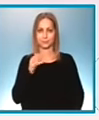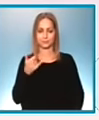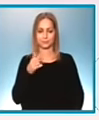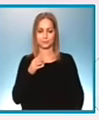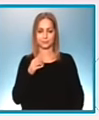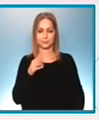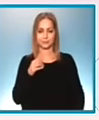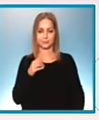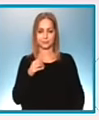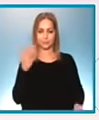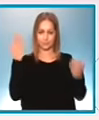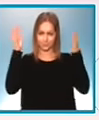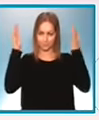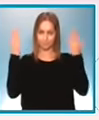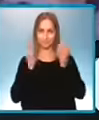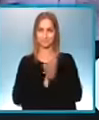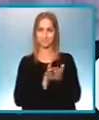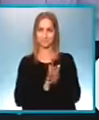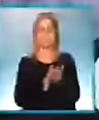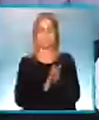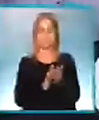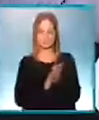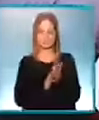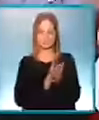20. Um aplauso.